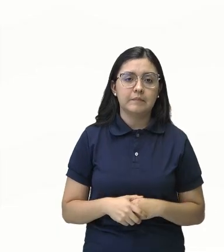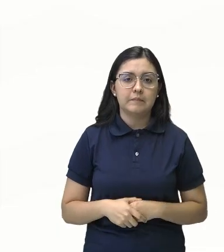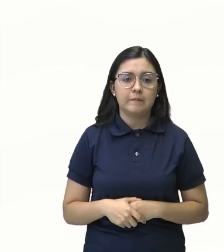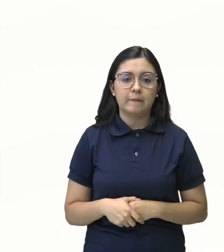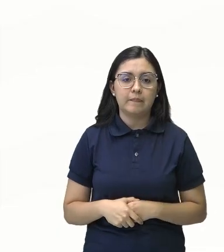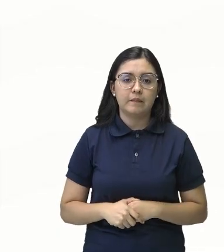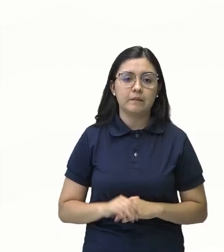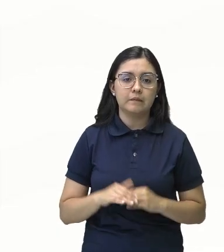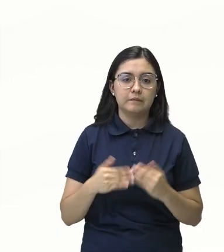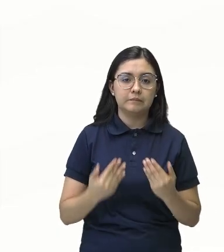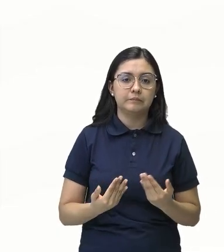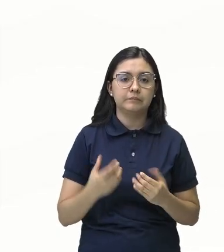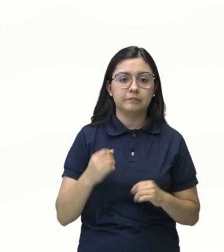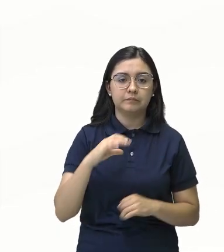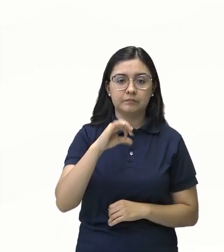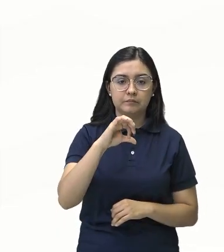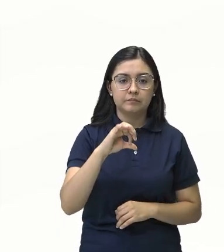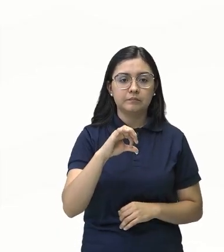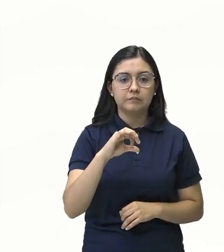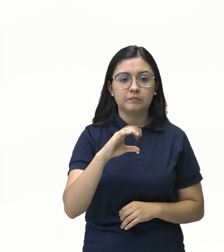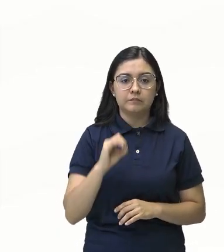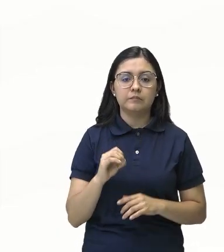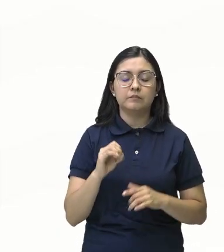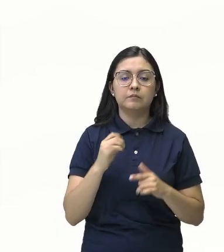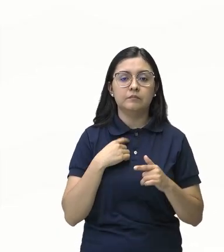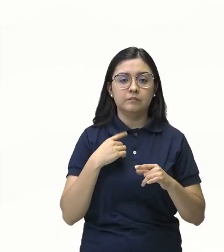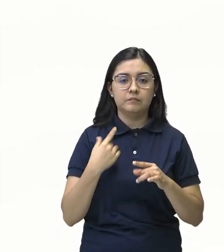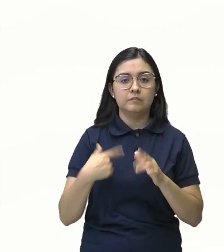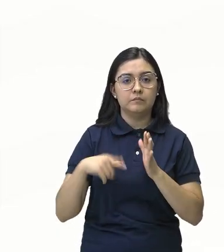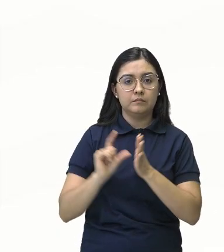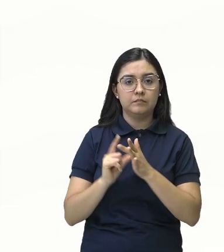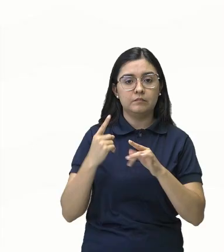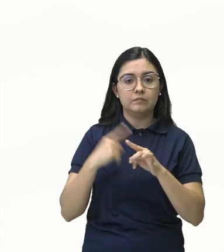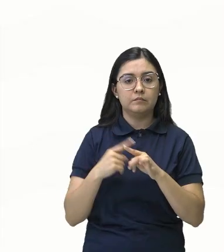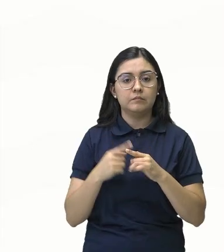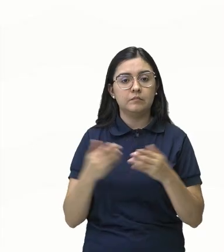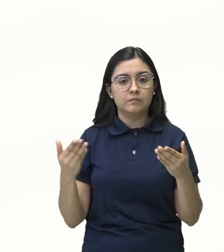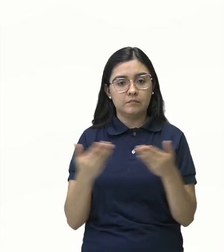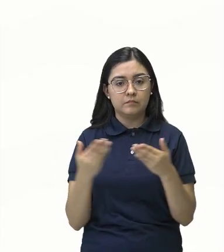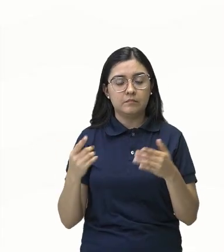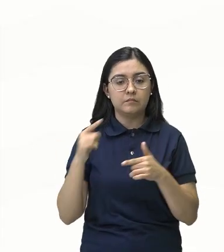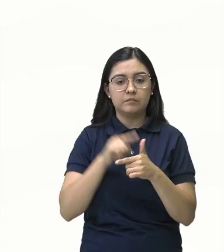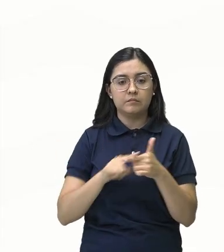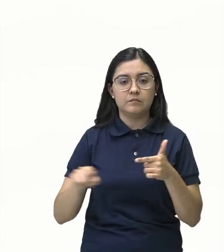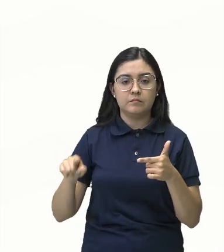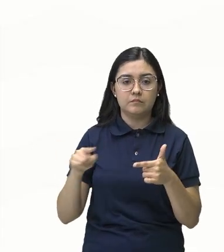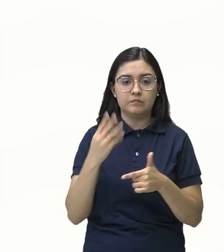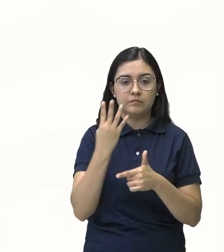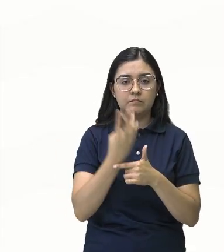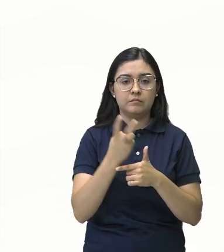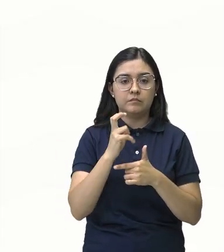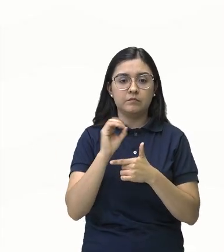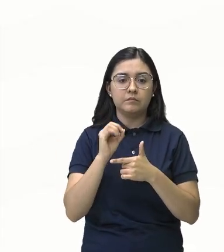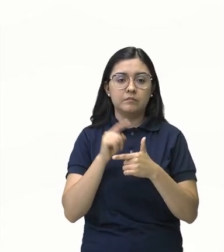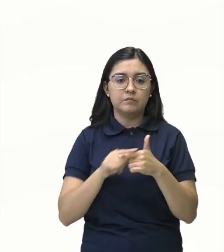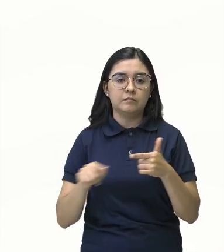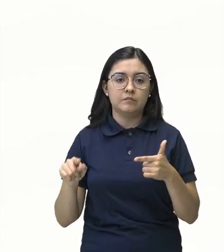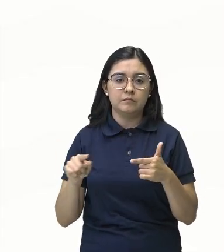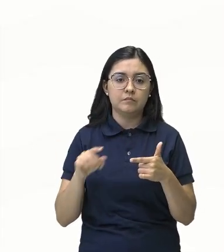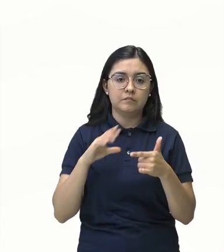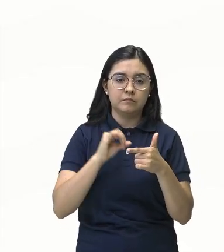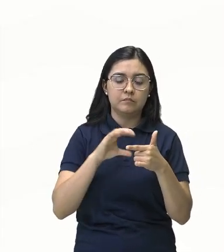Então, o 90 que estava multiplicando, ele vai passar para o outro lado com a sua operação